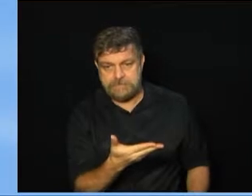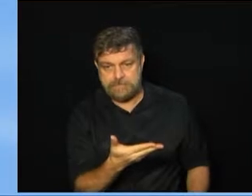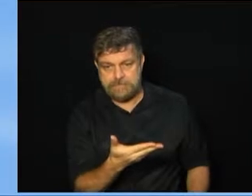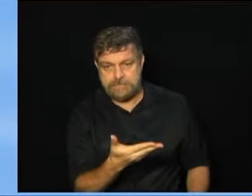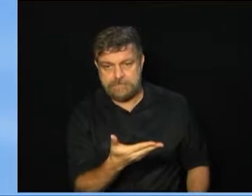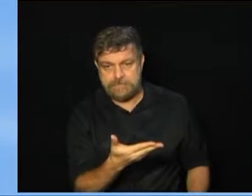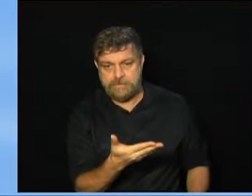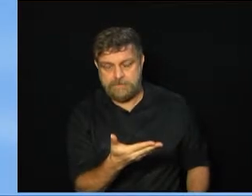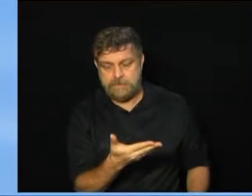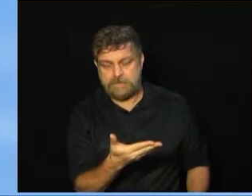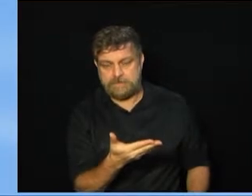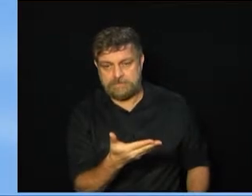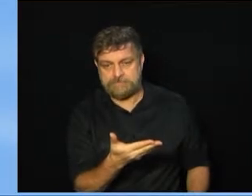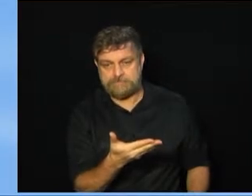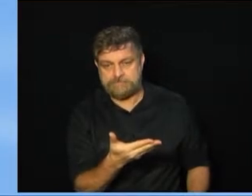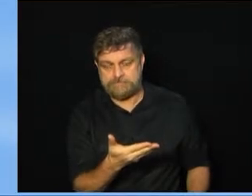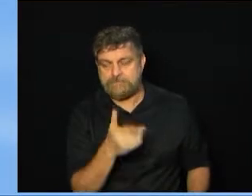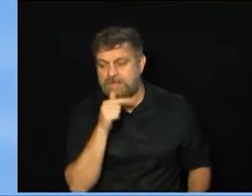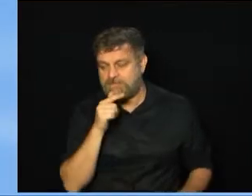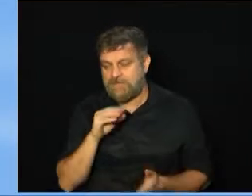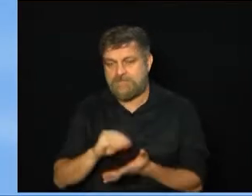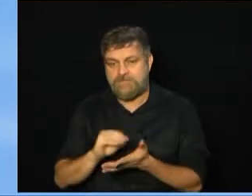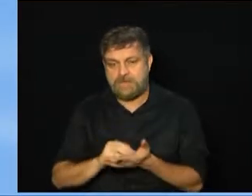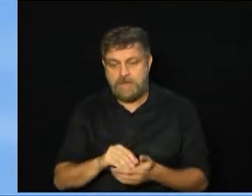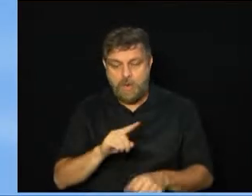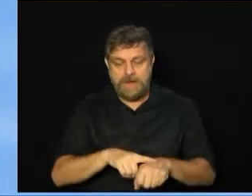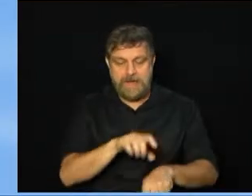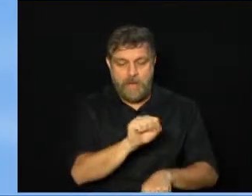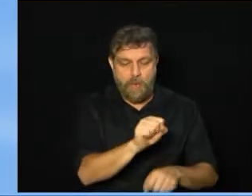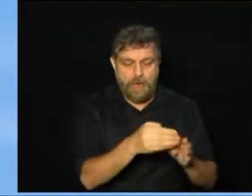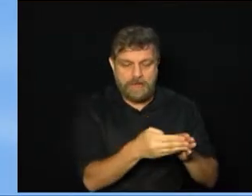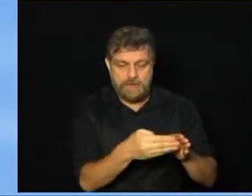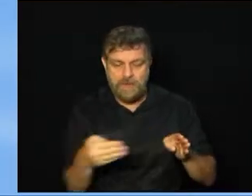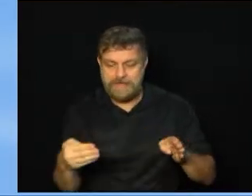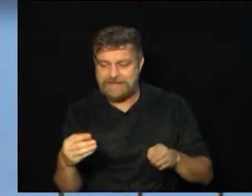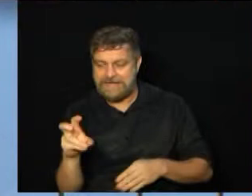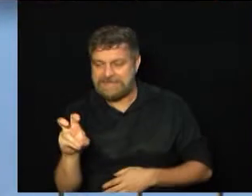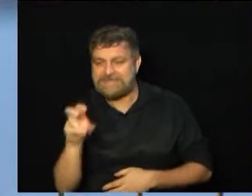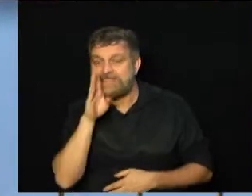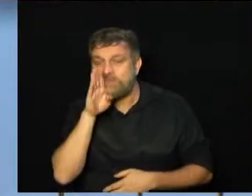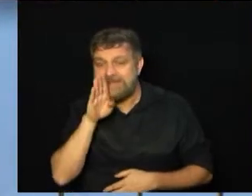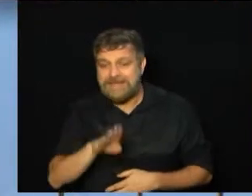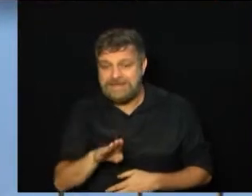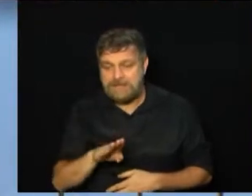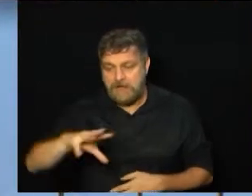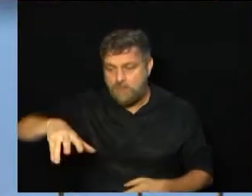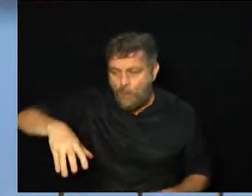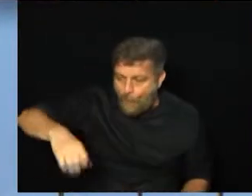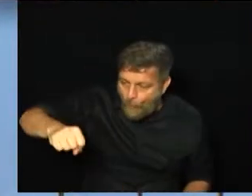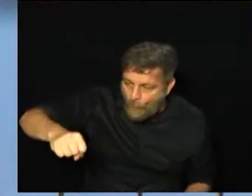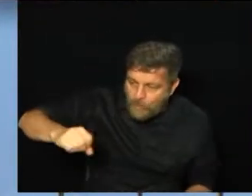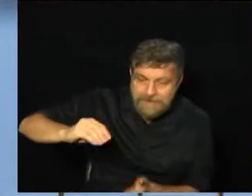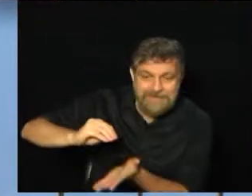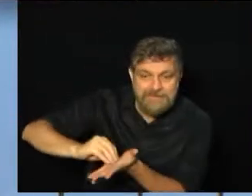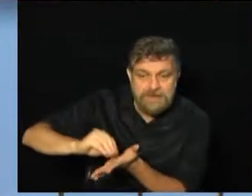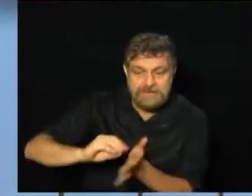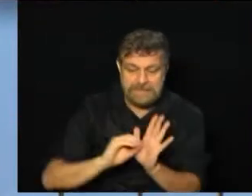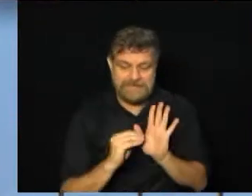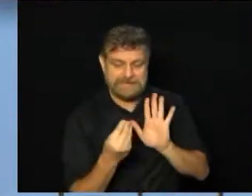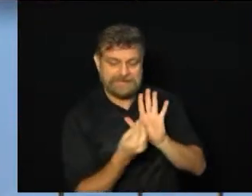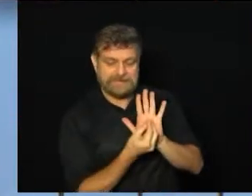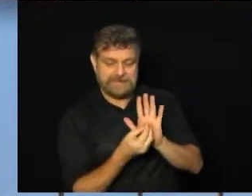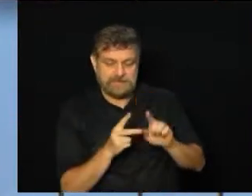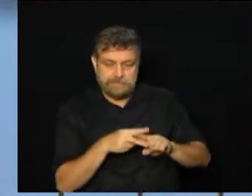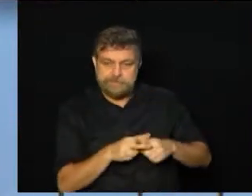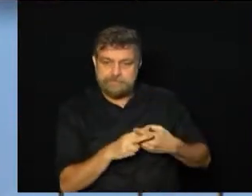do Sol ficarão sem água entre 8 horas da manhã e 5 horas da tarde. A Sanasa vai fazer um serviço